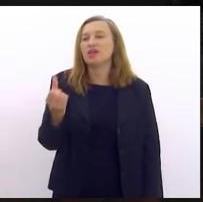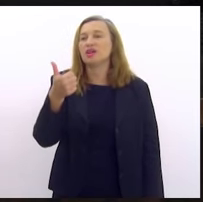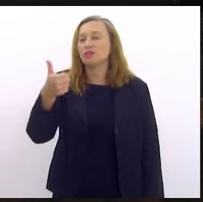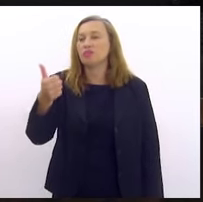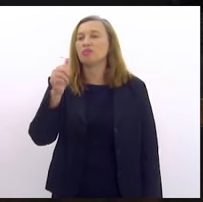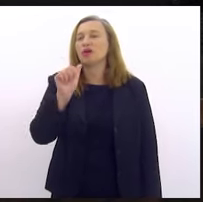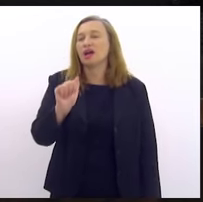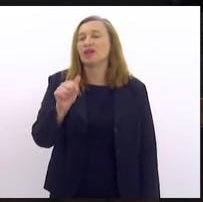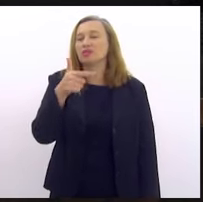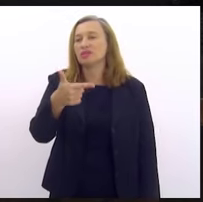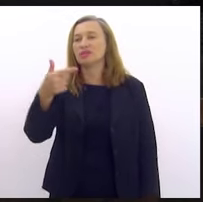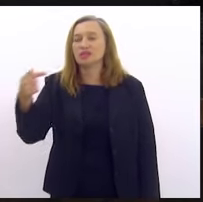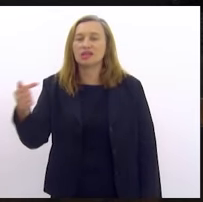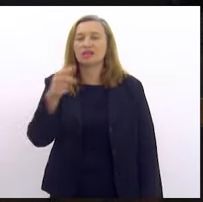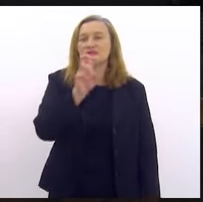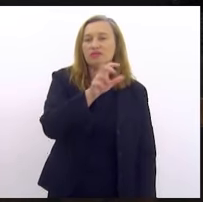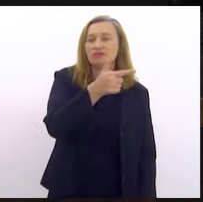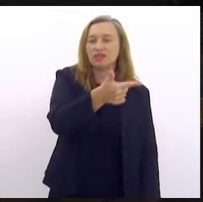3661-A/17,